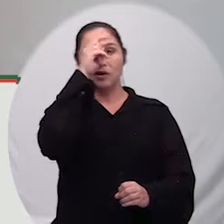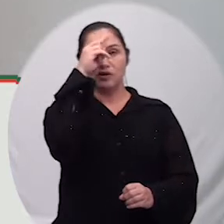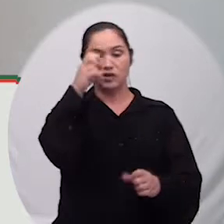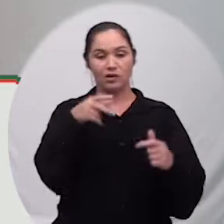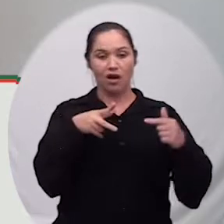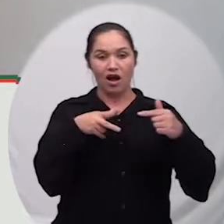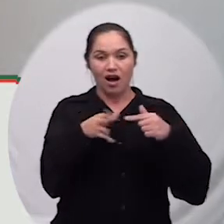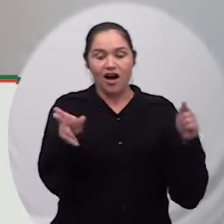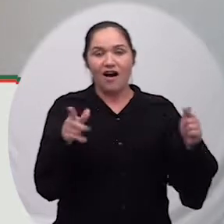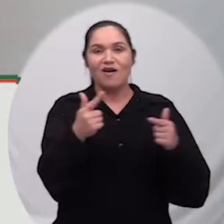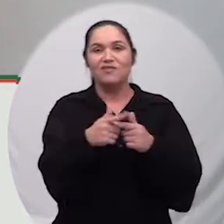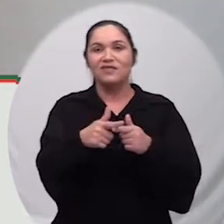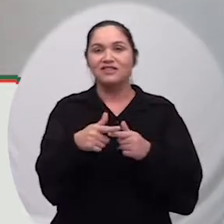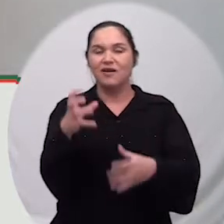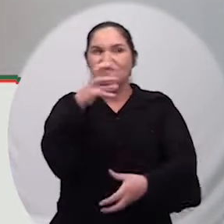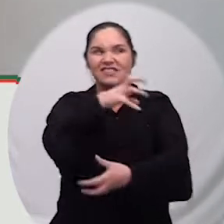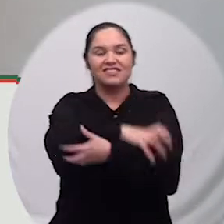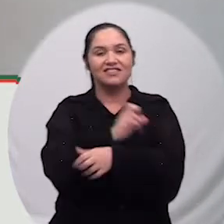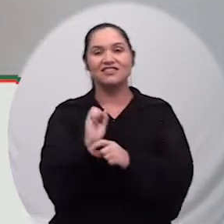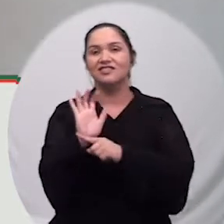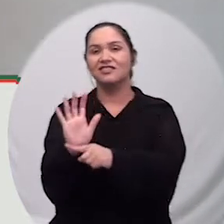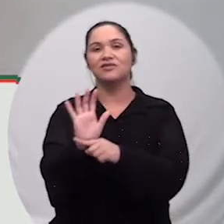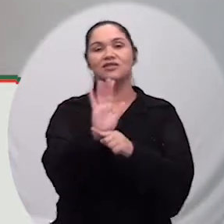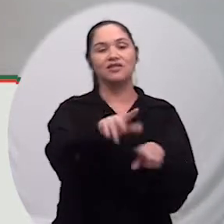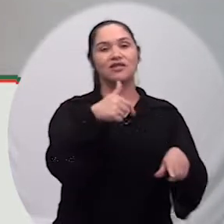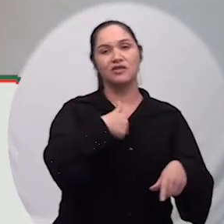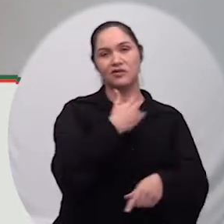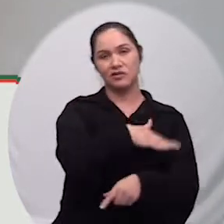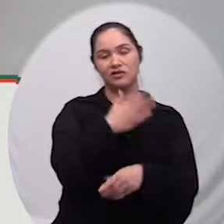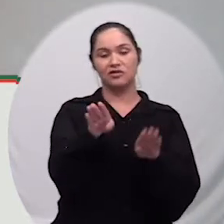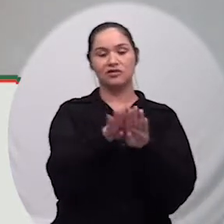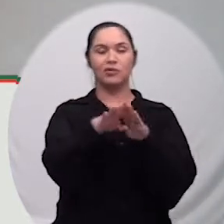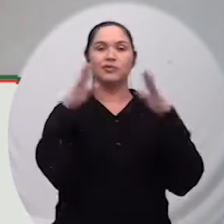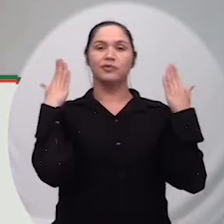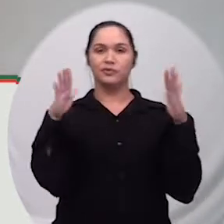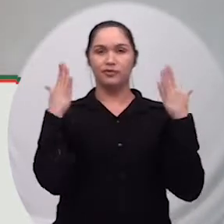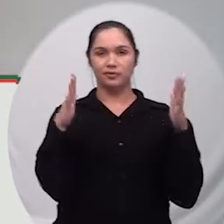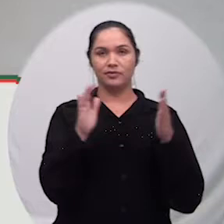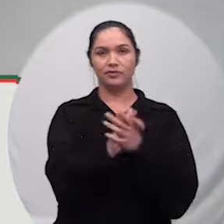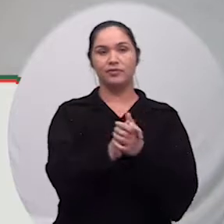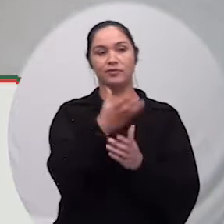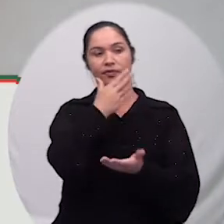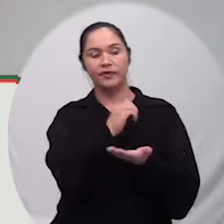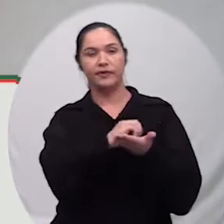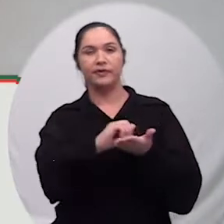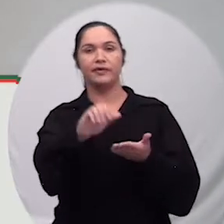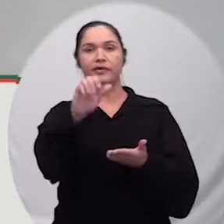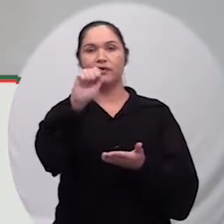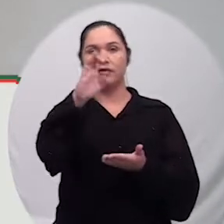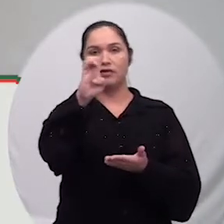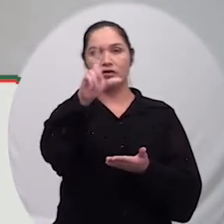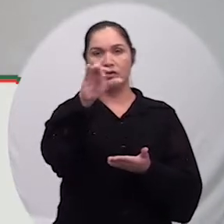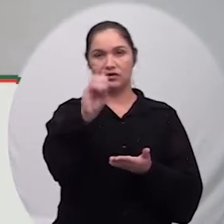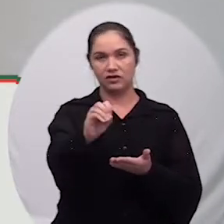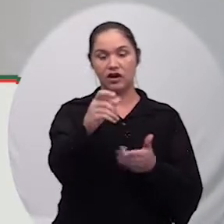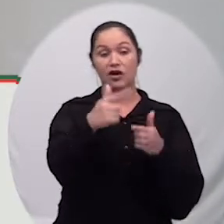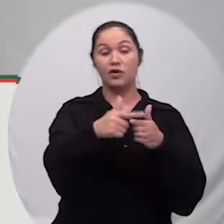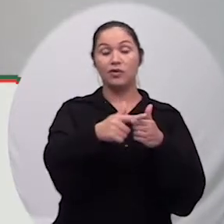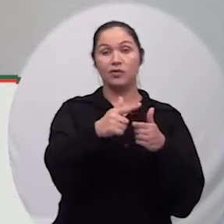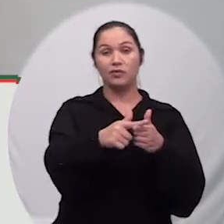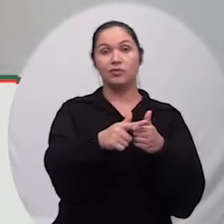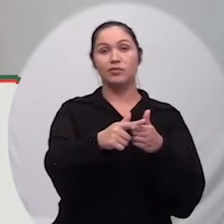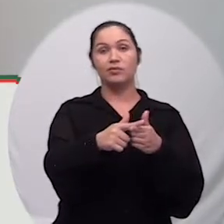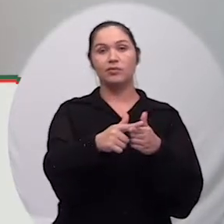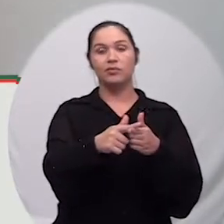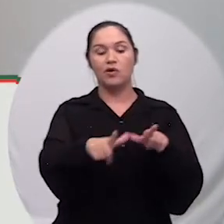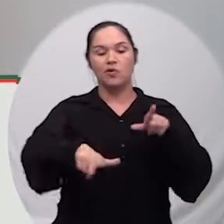parceira, e também saliento, parabenizo a atuação do secretário de Estado da Saúde, Acélio Casagrande, que